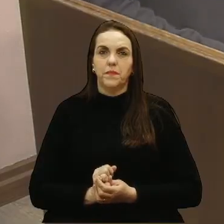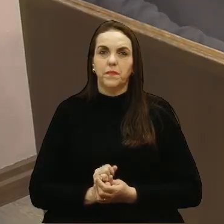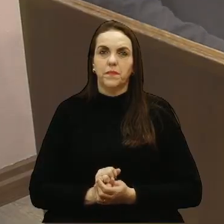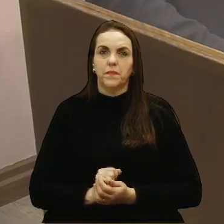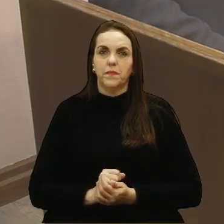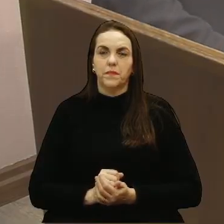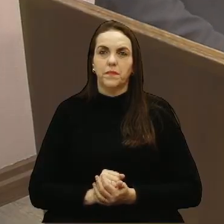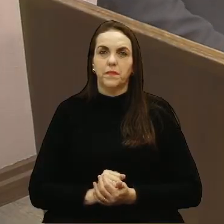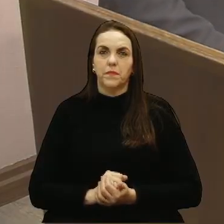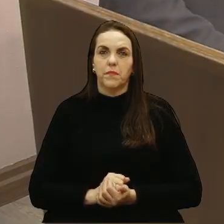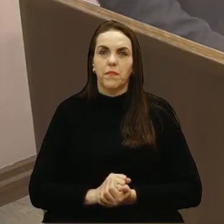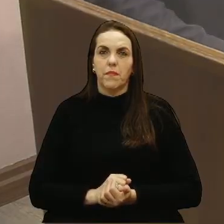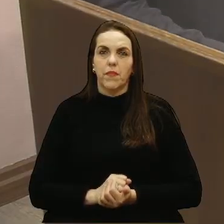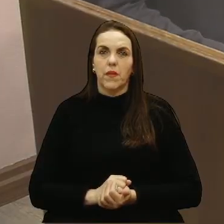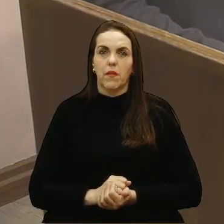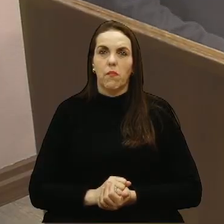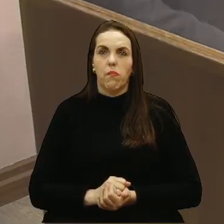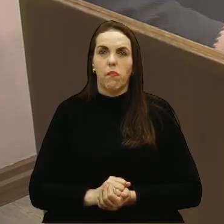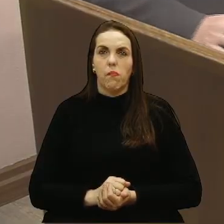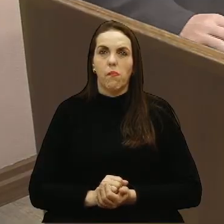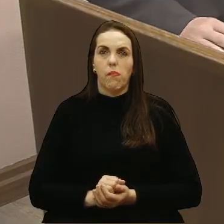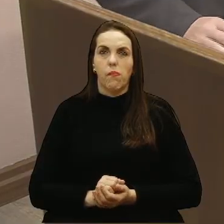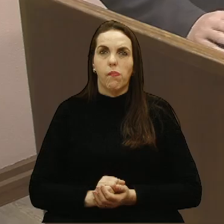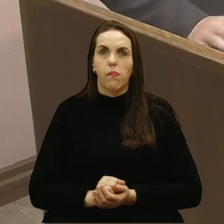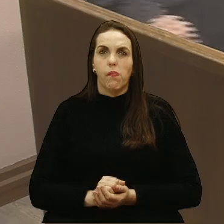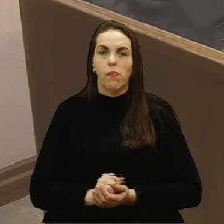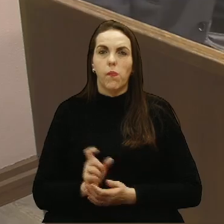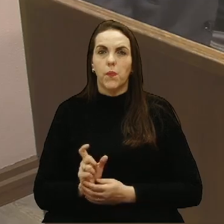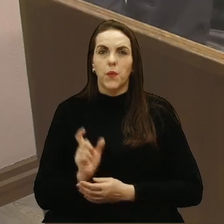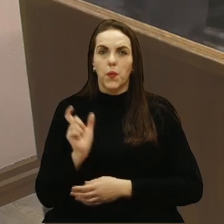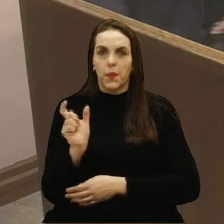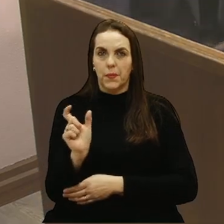Posso? Liberado. Com a palavra.